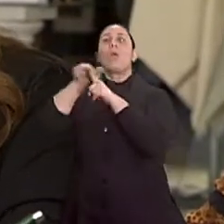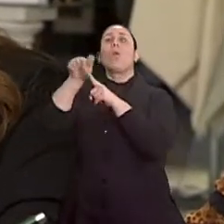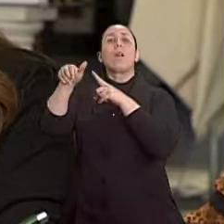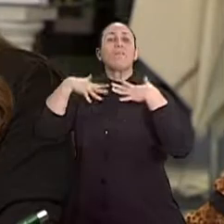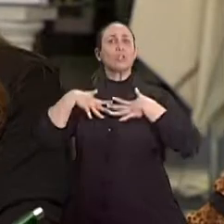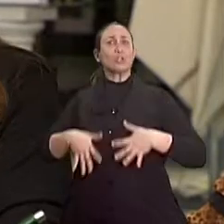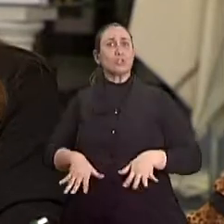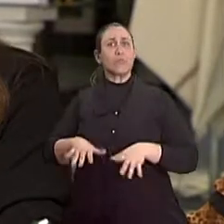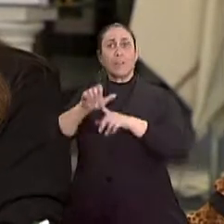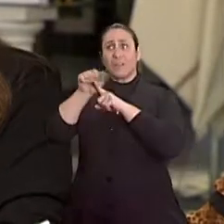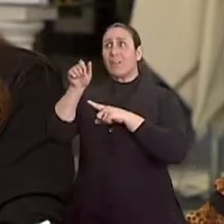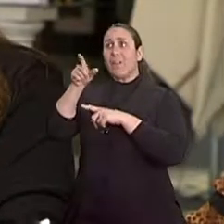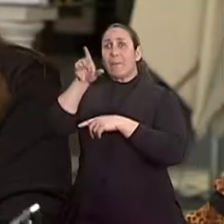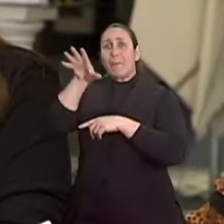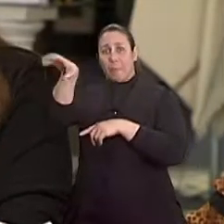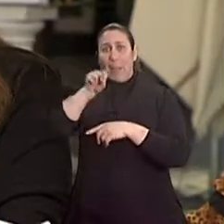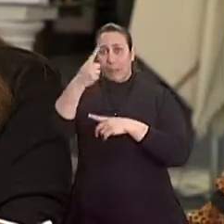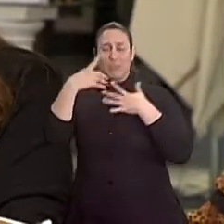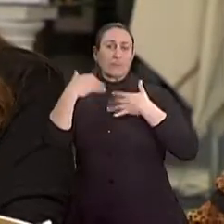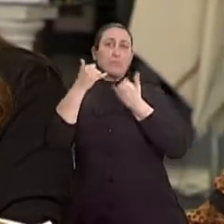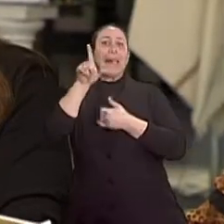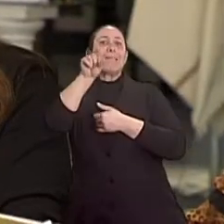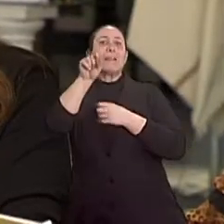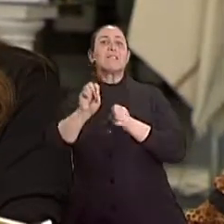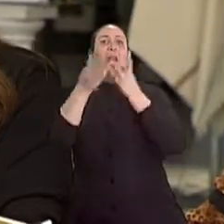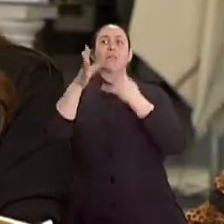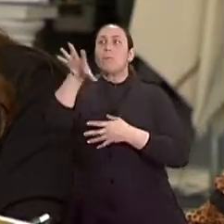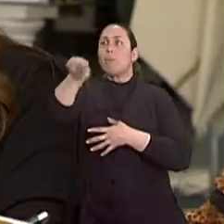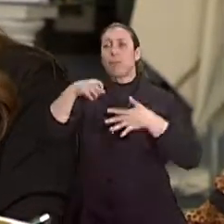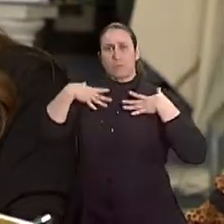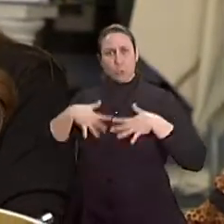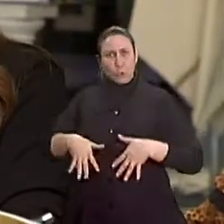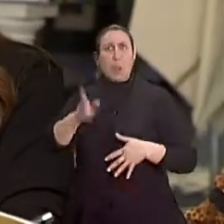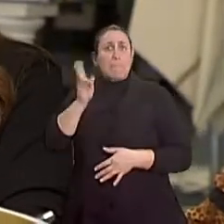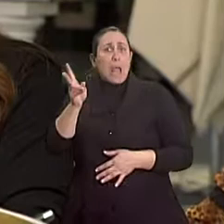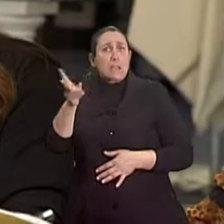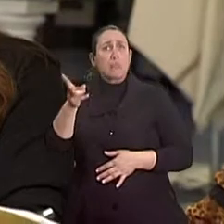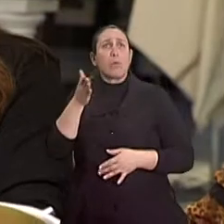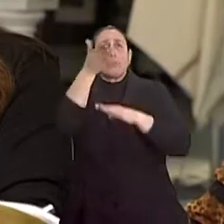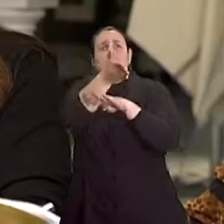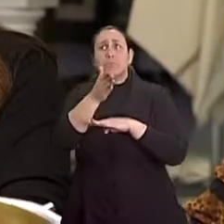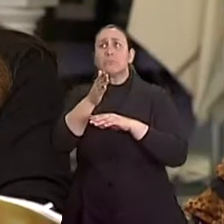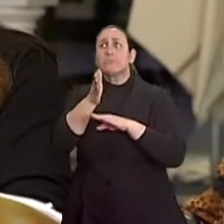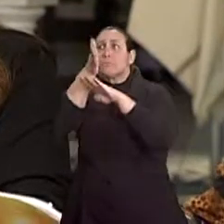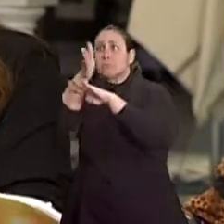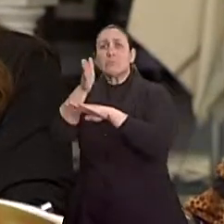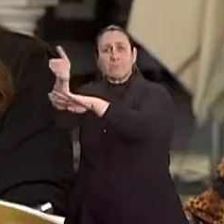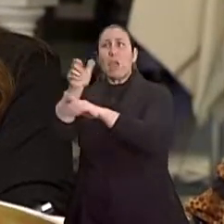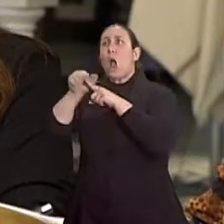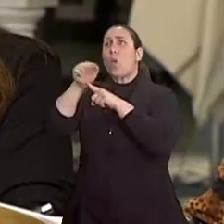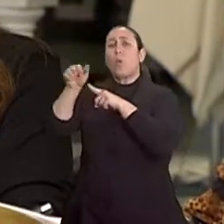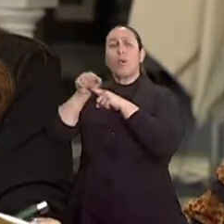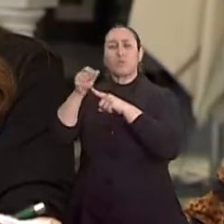locam 10 vezes o vestido, 10 festas elas locam o vestido. Bom, se elas comprarem um vestido... Sai mais barato. Sai